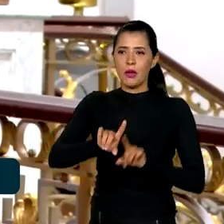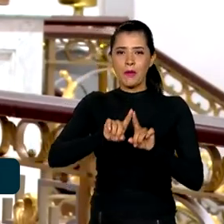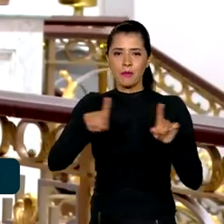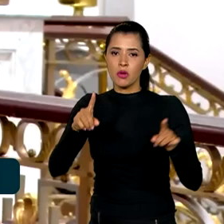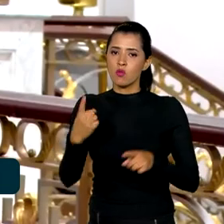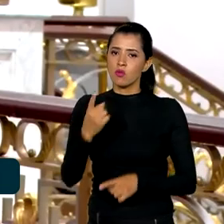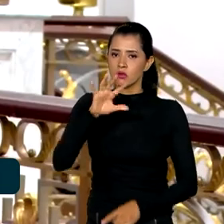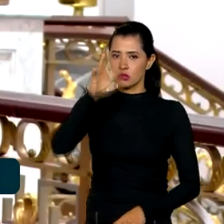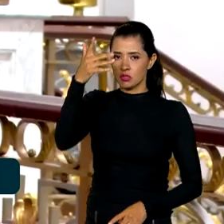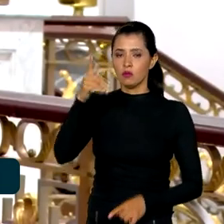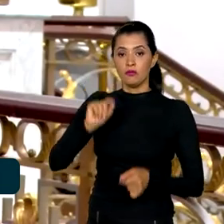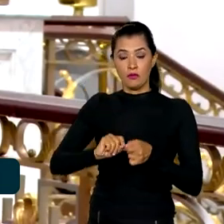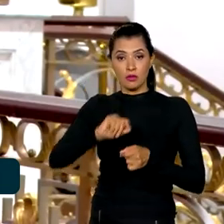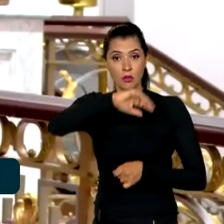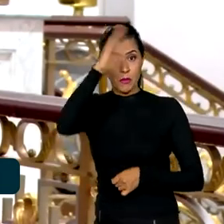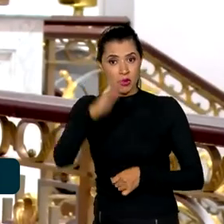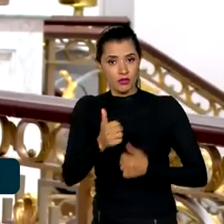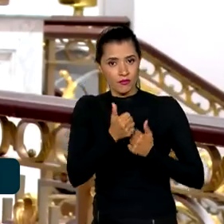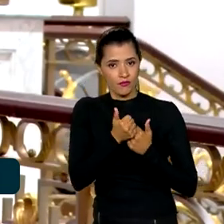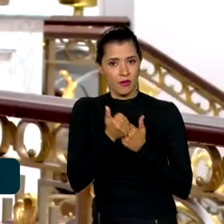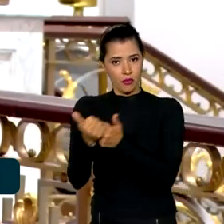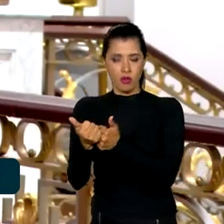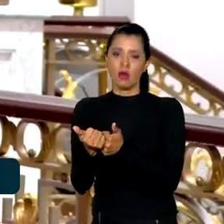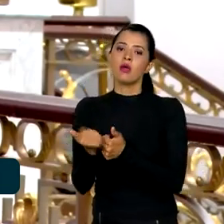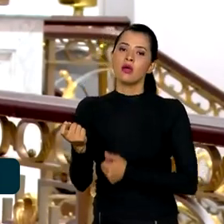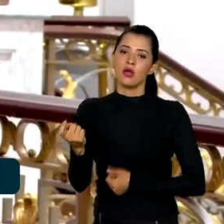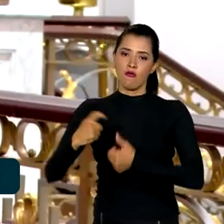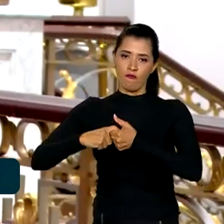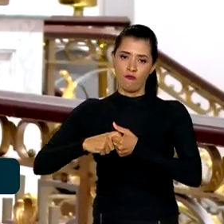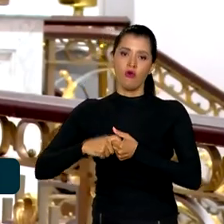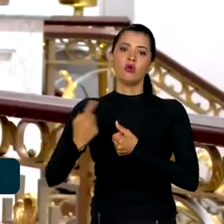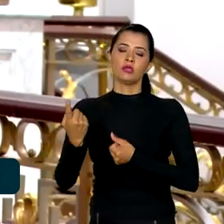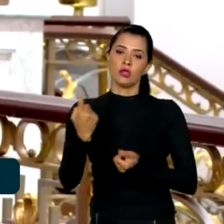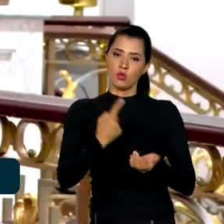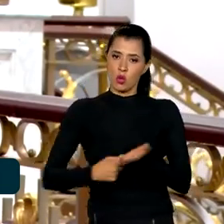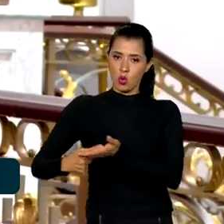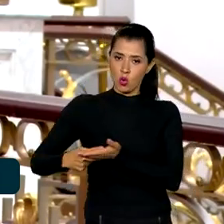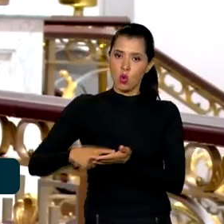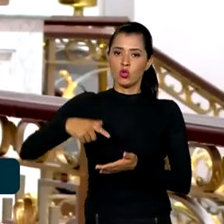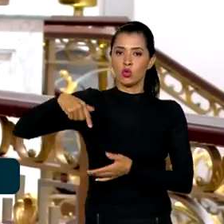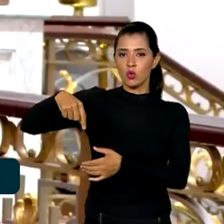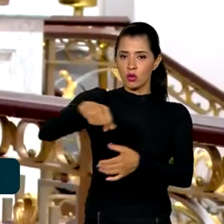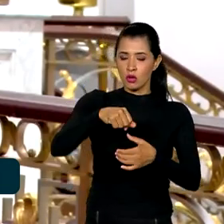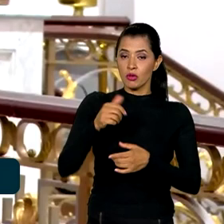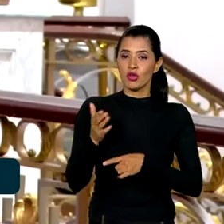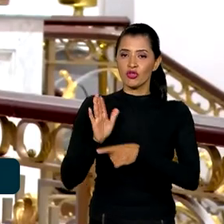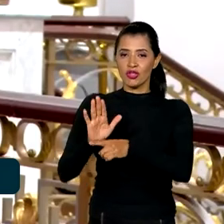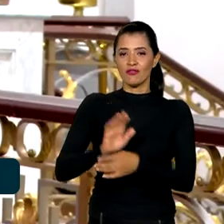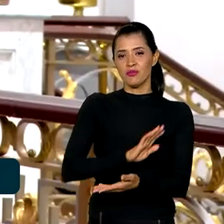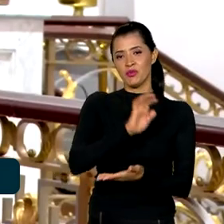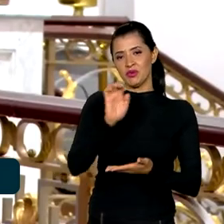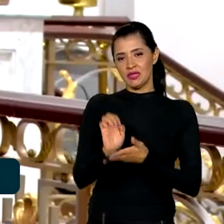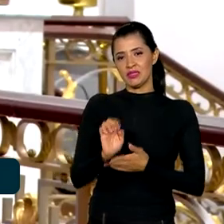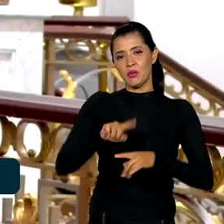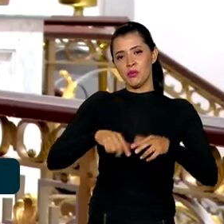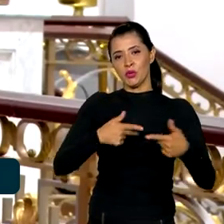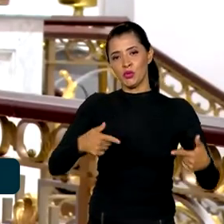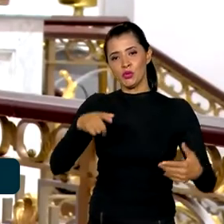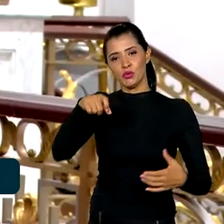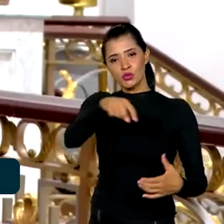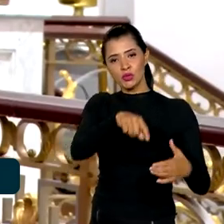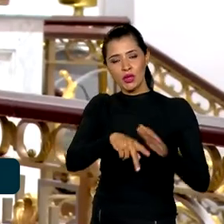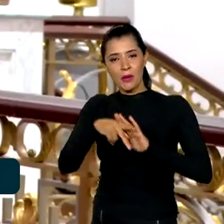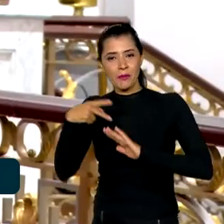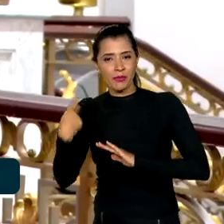uma decisão. O Brasil vai apoiar a retomada do acordo de grãos, que ajudava a exportação dos produtos agrícolas da Ucrânia e que a